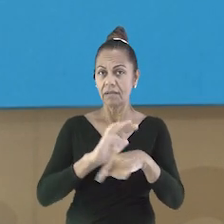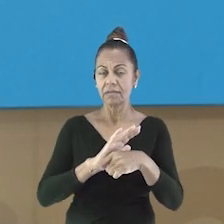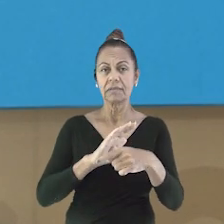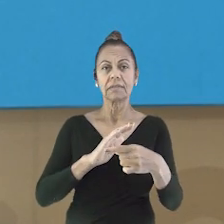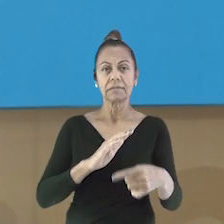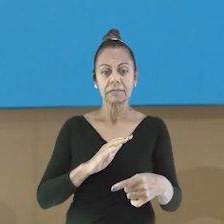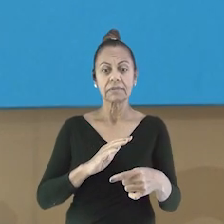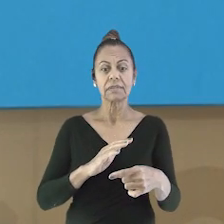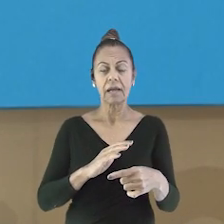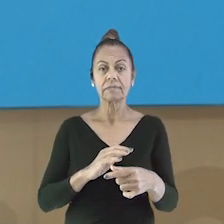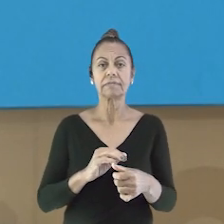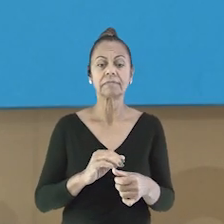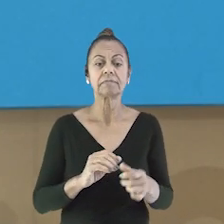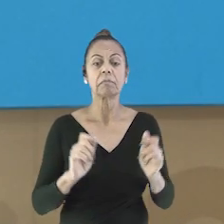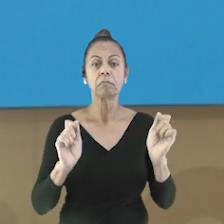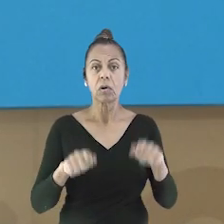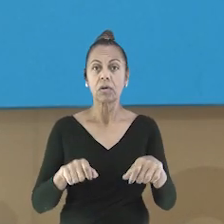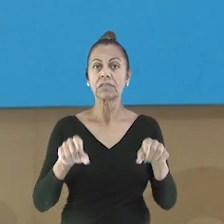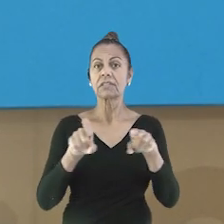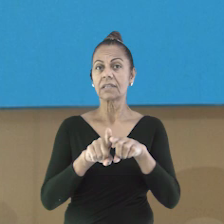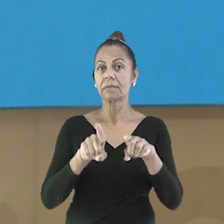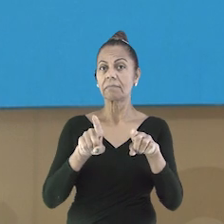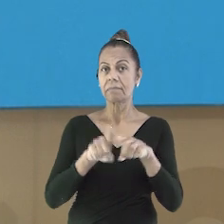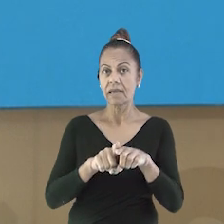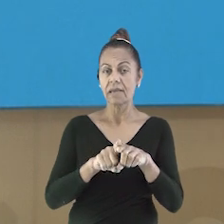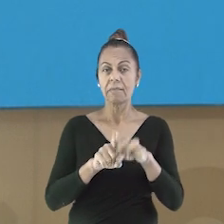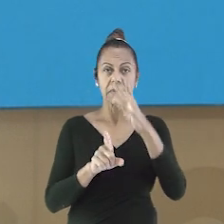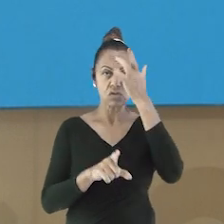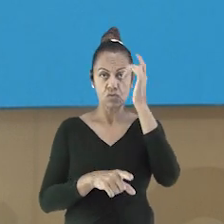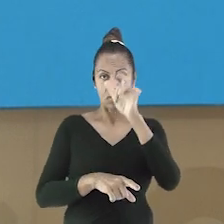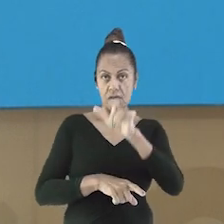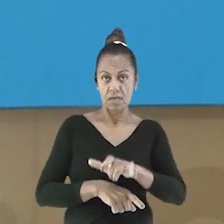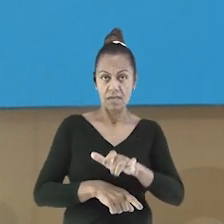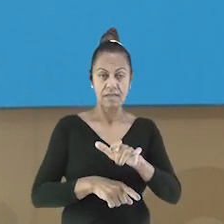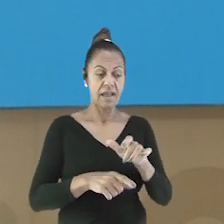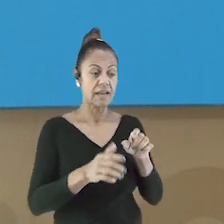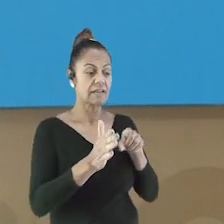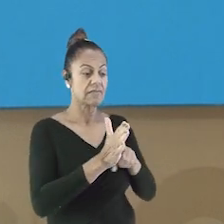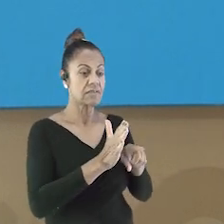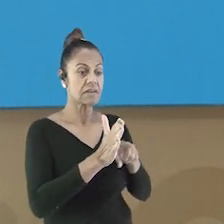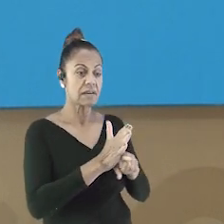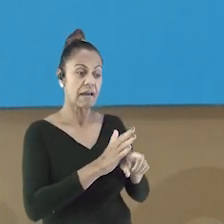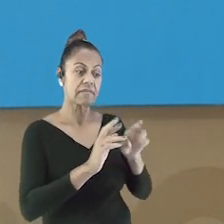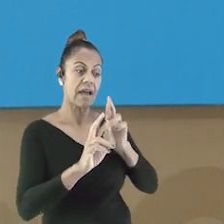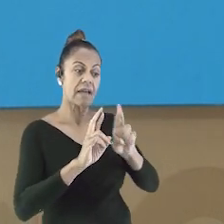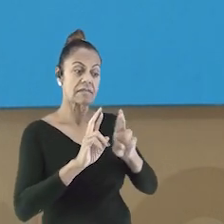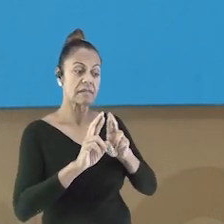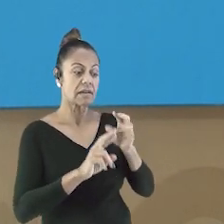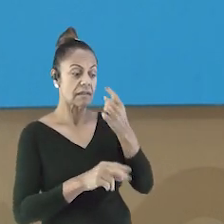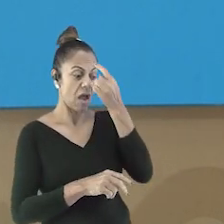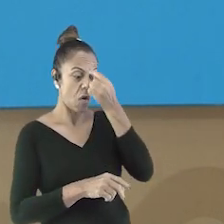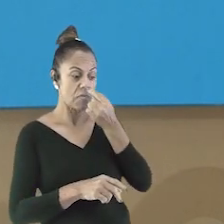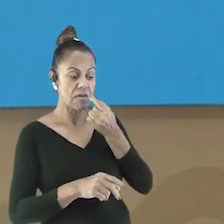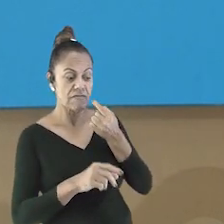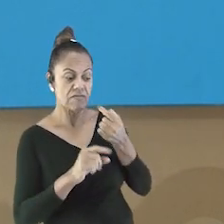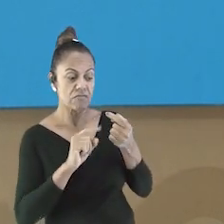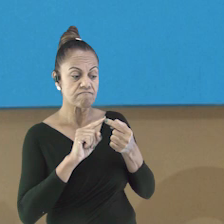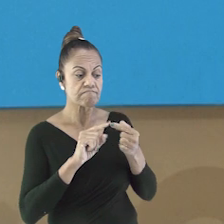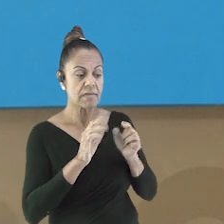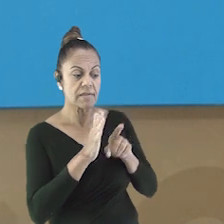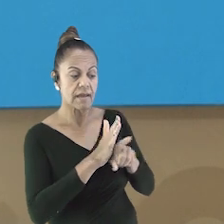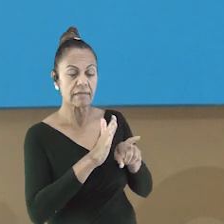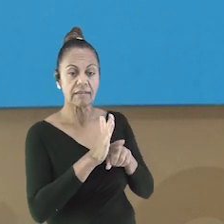através do diálogo entre patrão, gerente e candidato, mas pode haver anotações por parte do